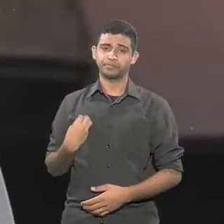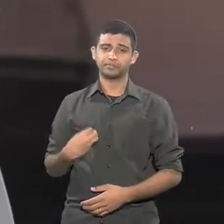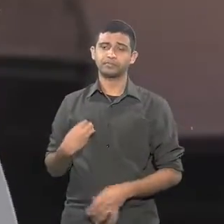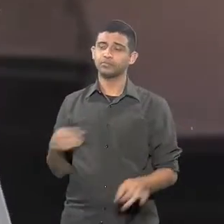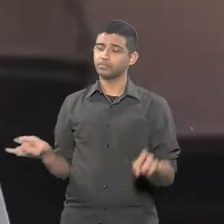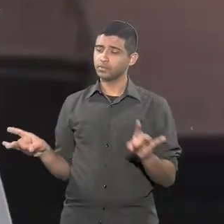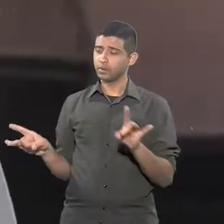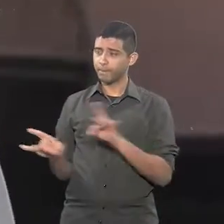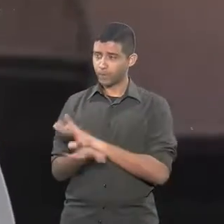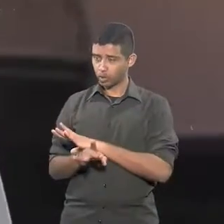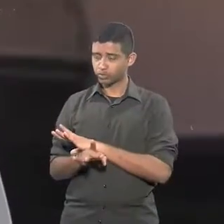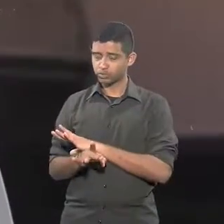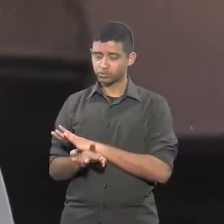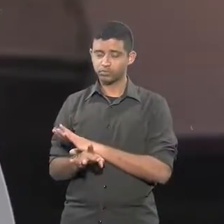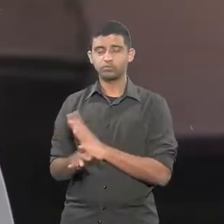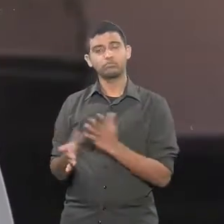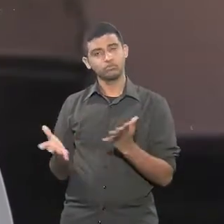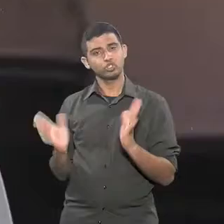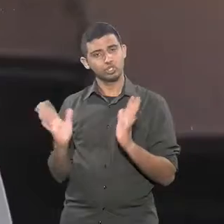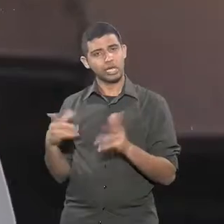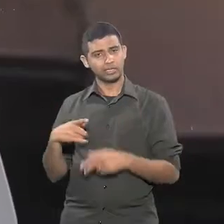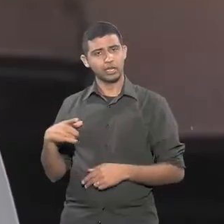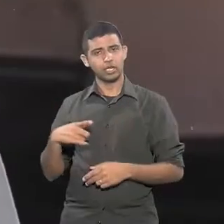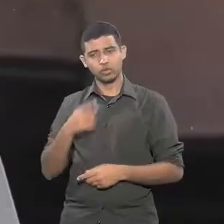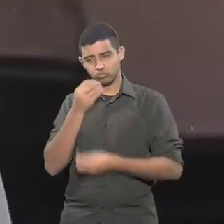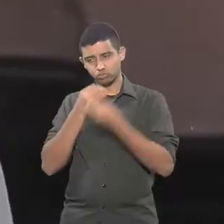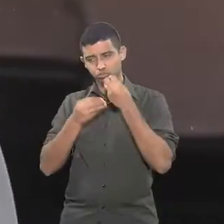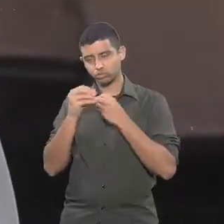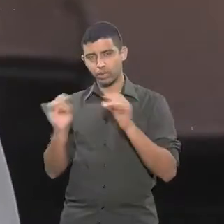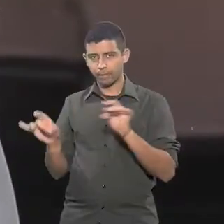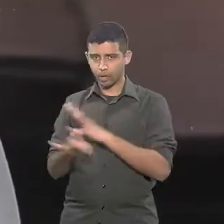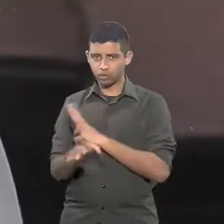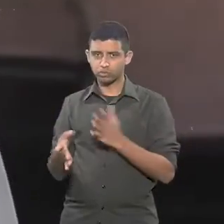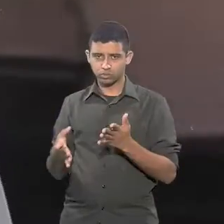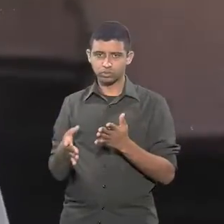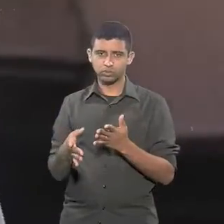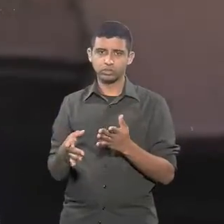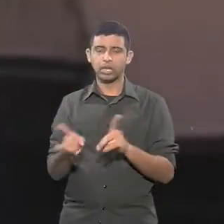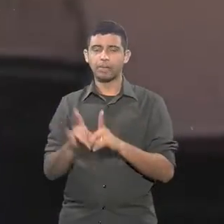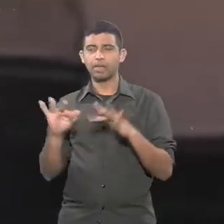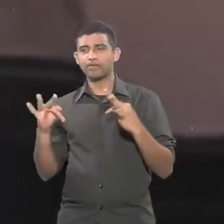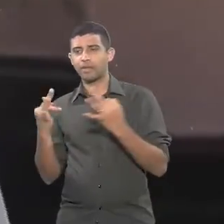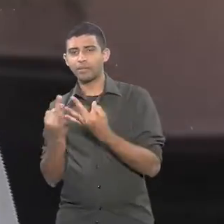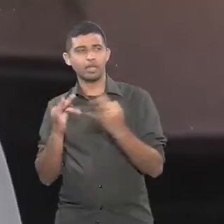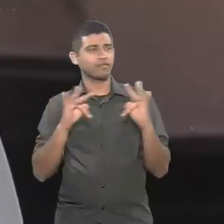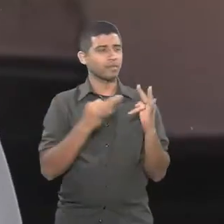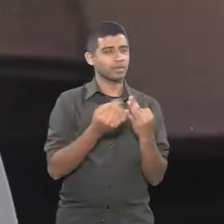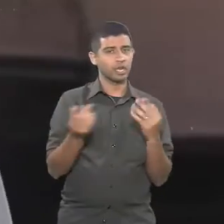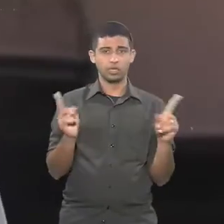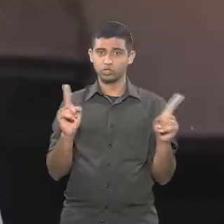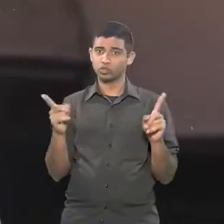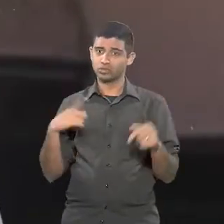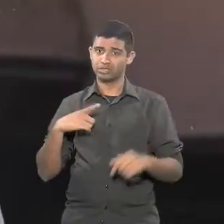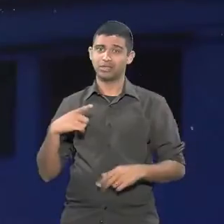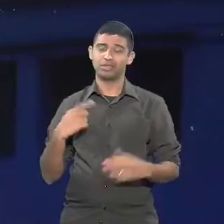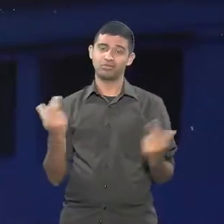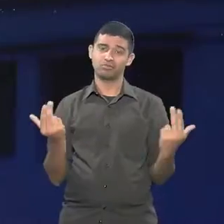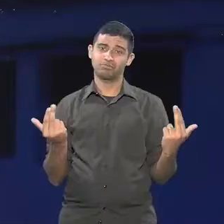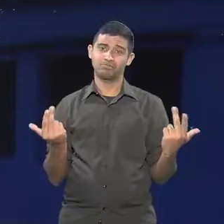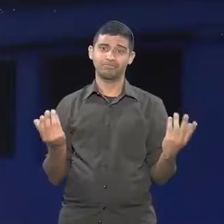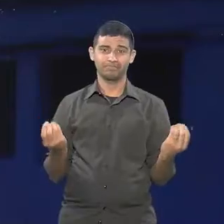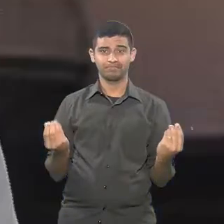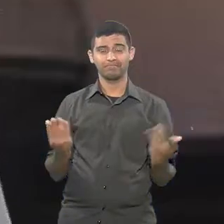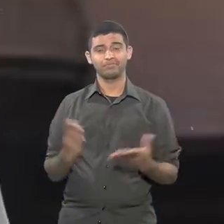alimento pronto, ele já existe, tanto para o menor rendimento quanto para as famílias de maior rendimento. Ou seja,